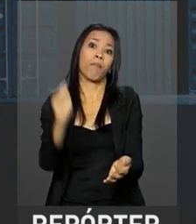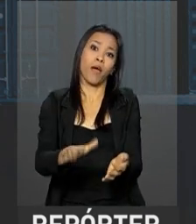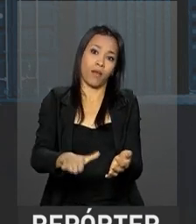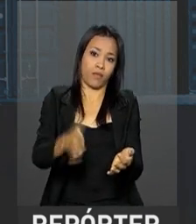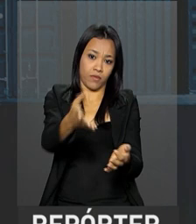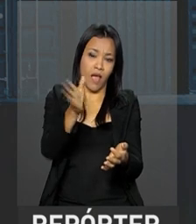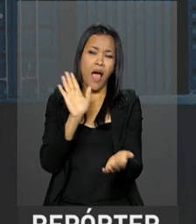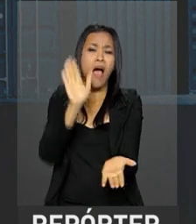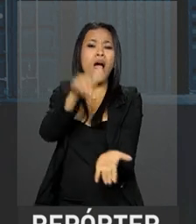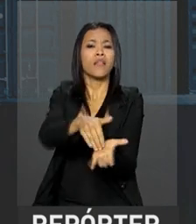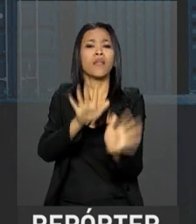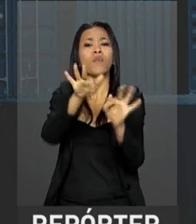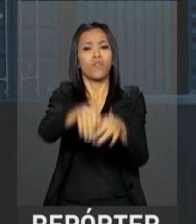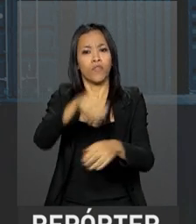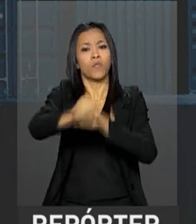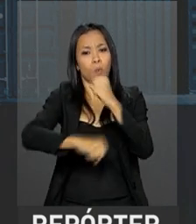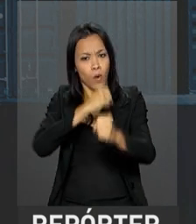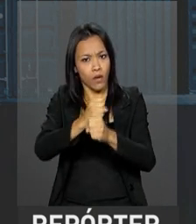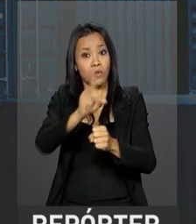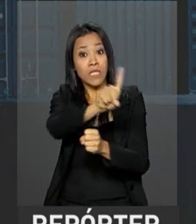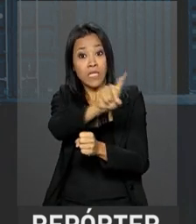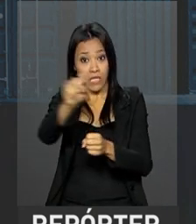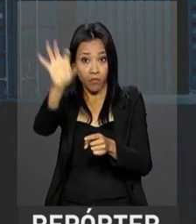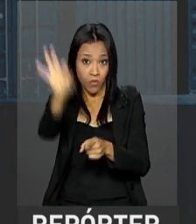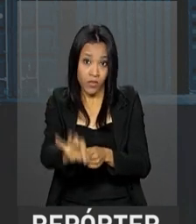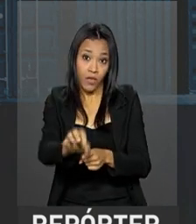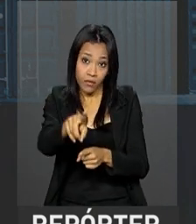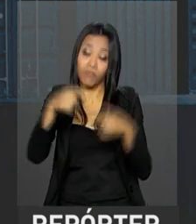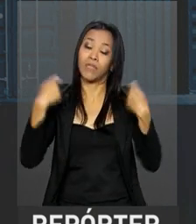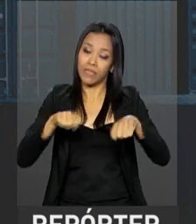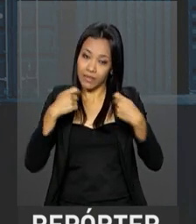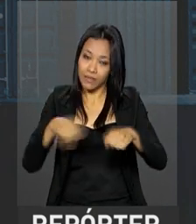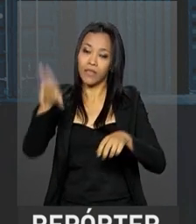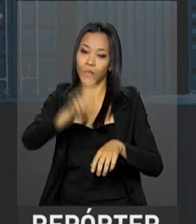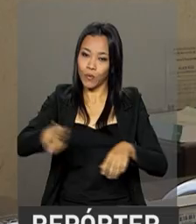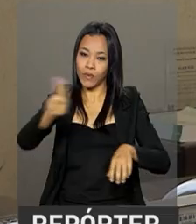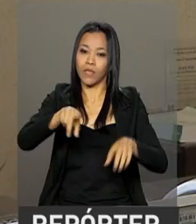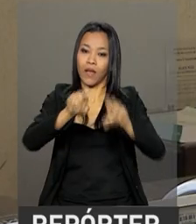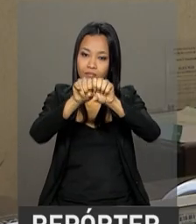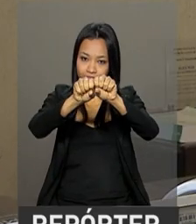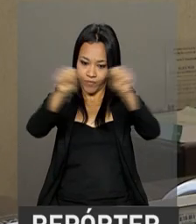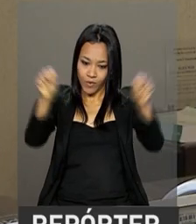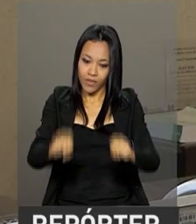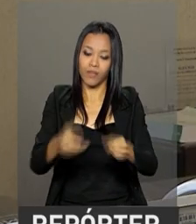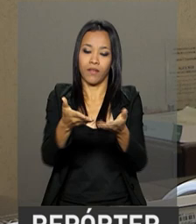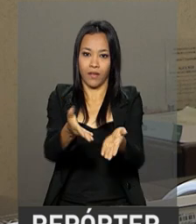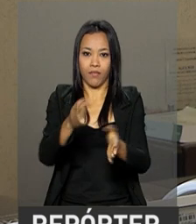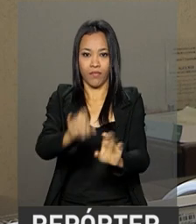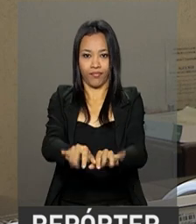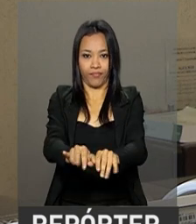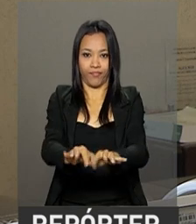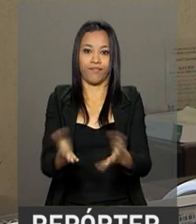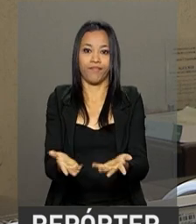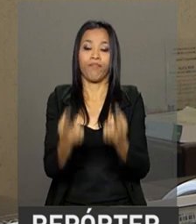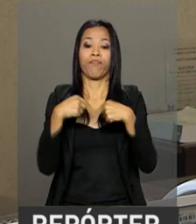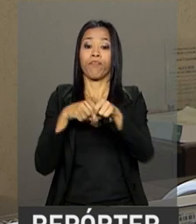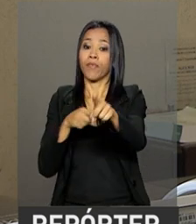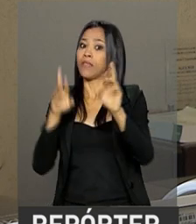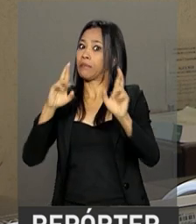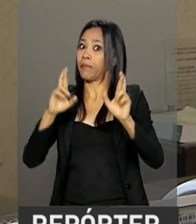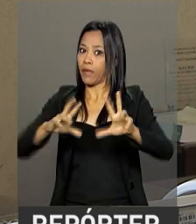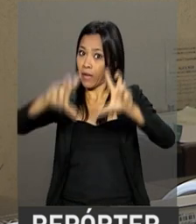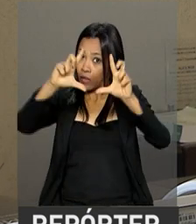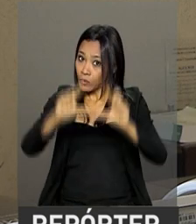final do ano, 100% das exportações devem ser feitas por meio do portal. Espera-se uma redução em 40% no prazo